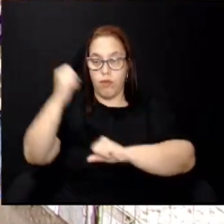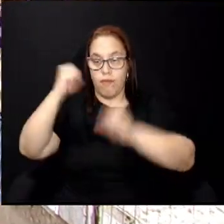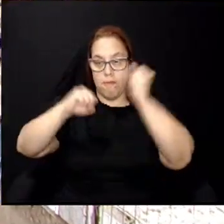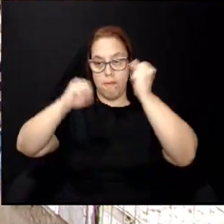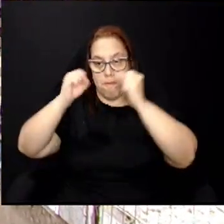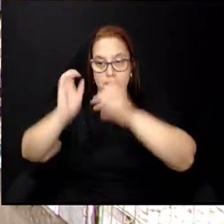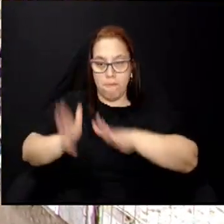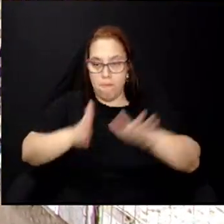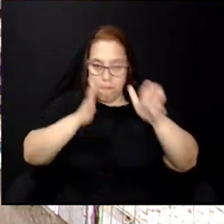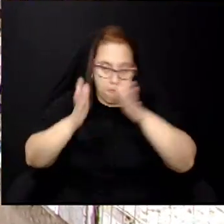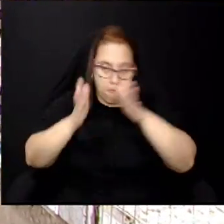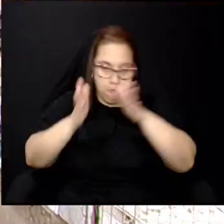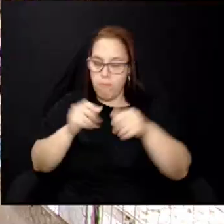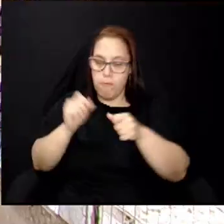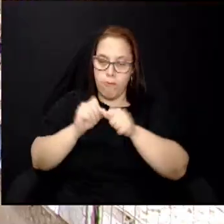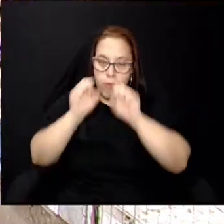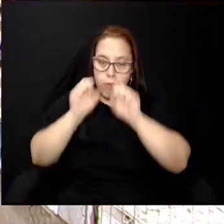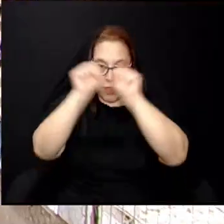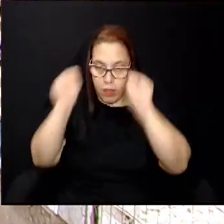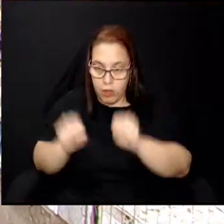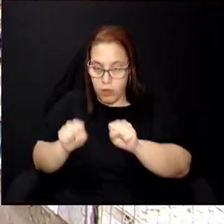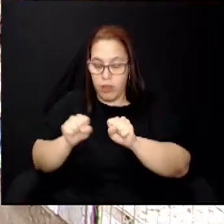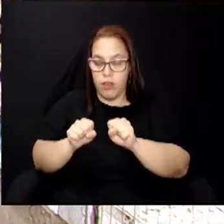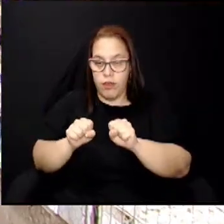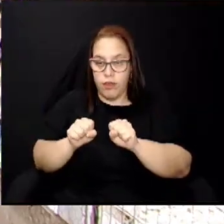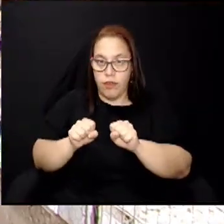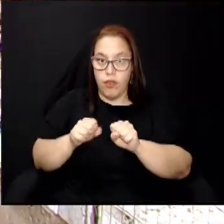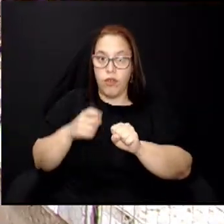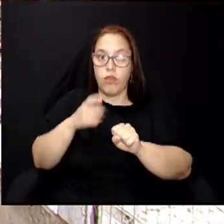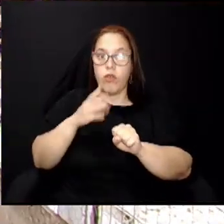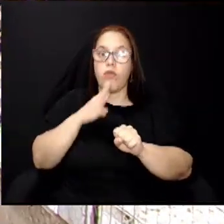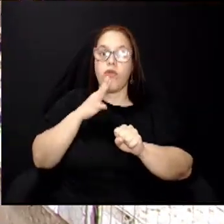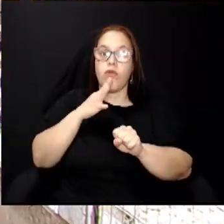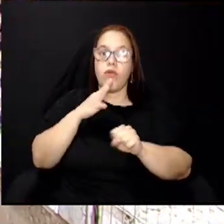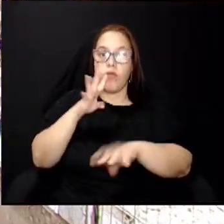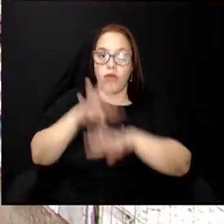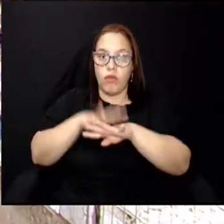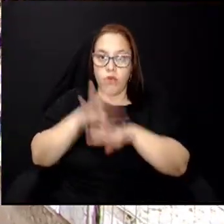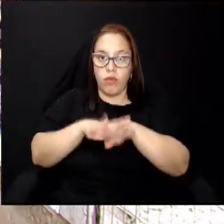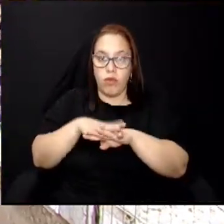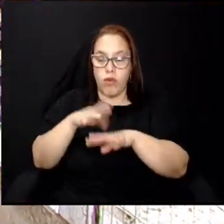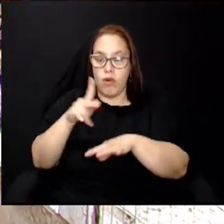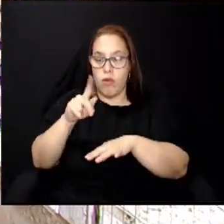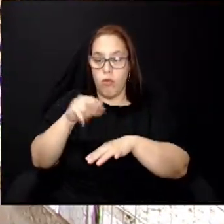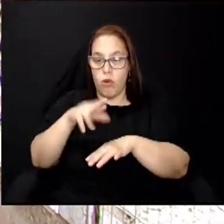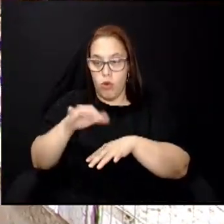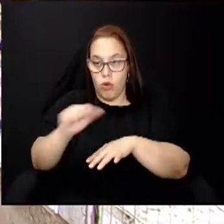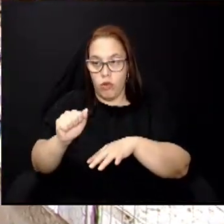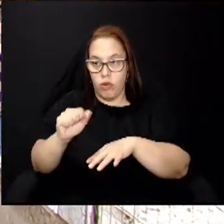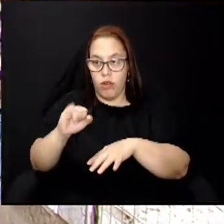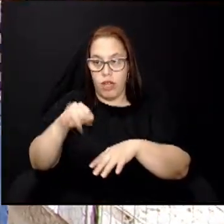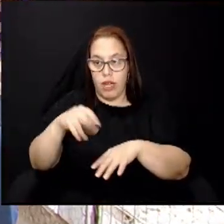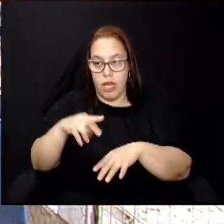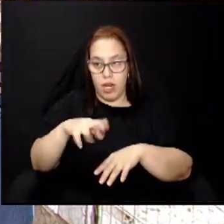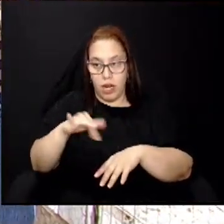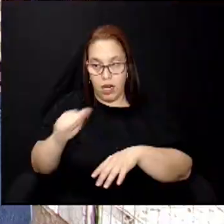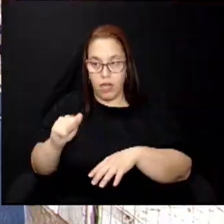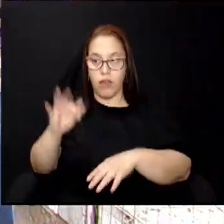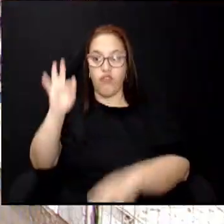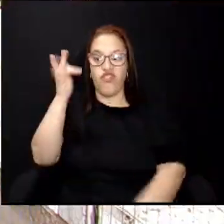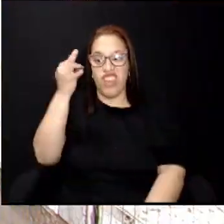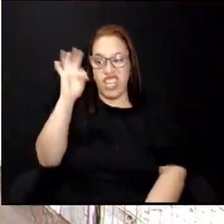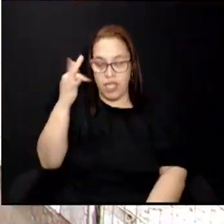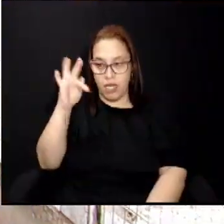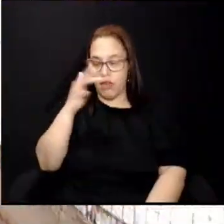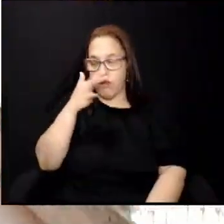Você vai fazer um sistema automatizado, você tem que conhecer cálculo de polia, inércia, física, né? Por exemplo, para